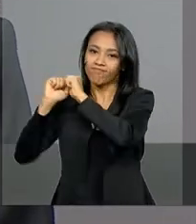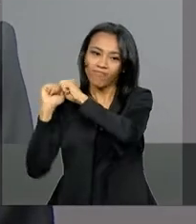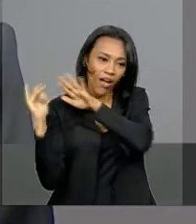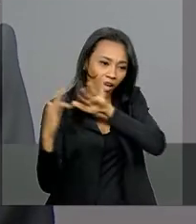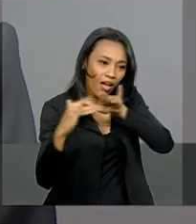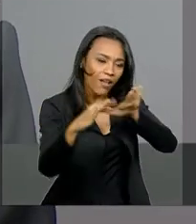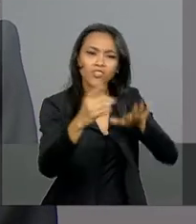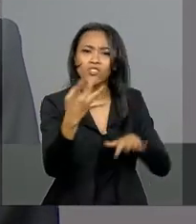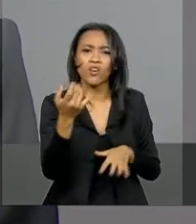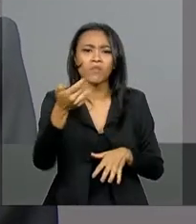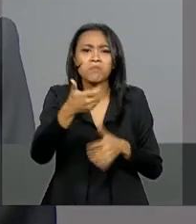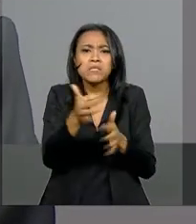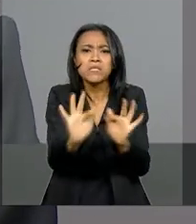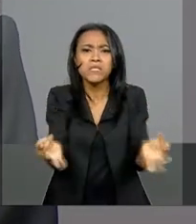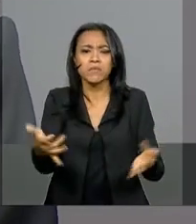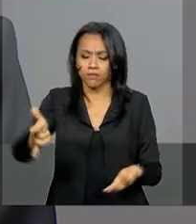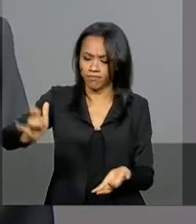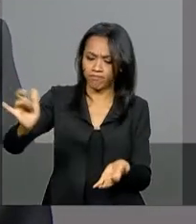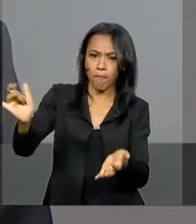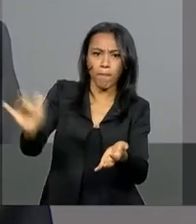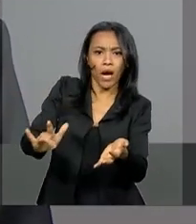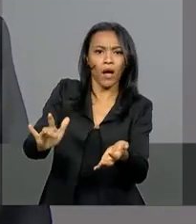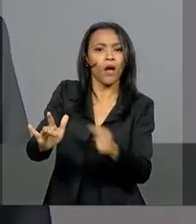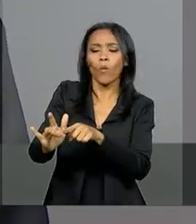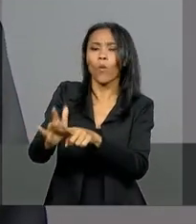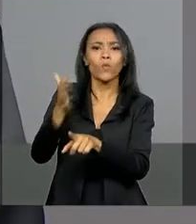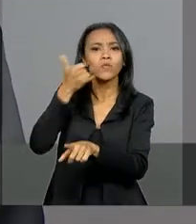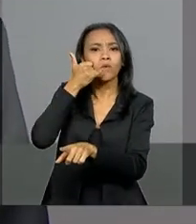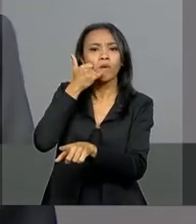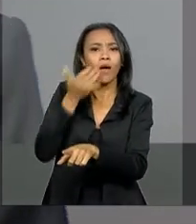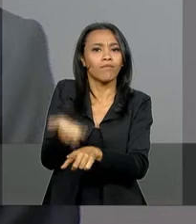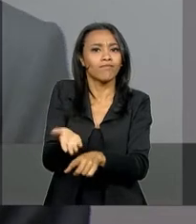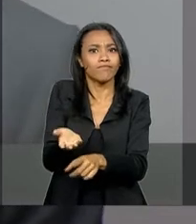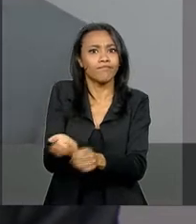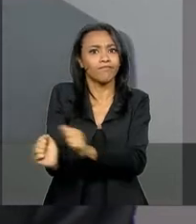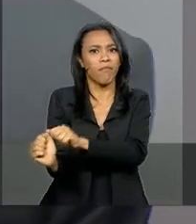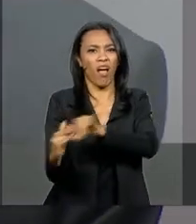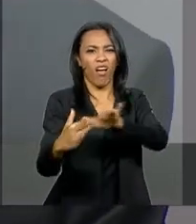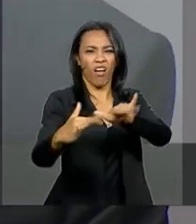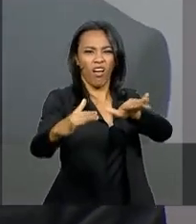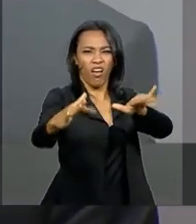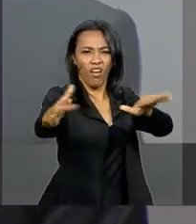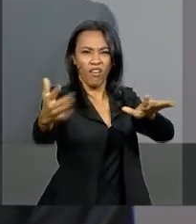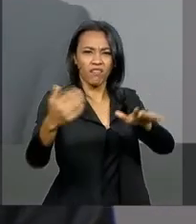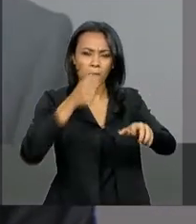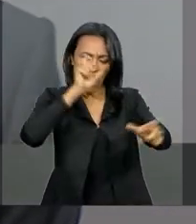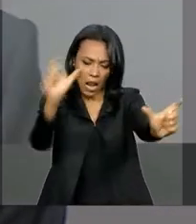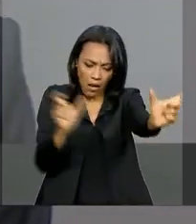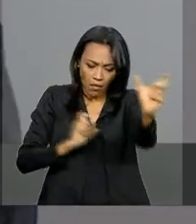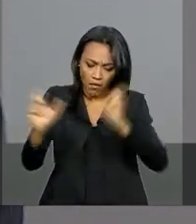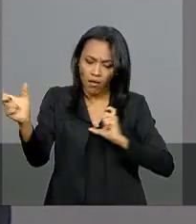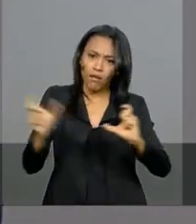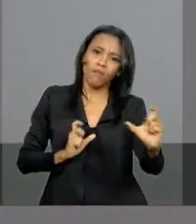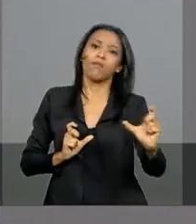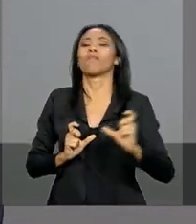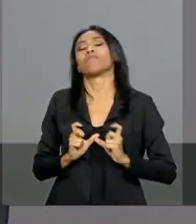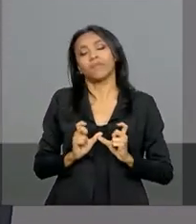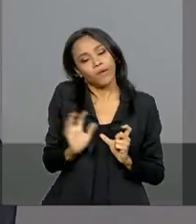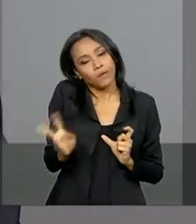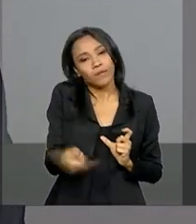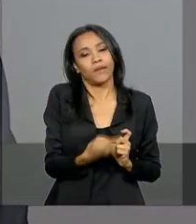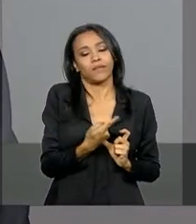botão de um celular em segundos dezenas centenas milhares de muitas vezes até